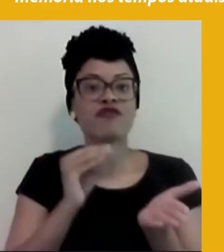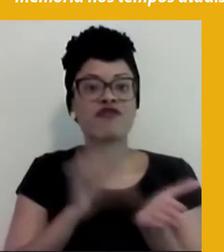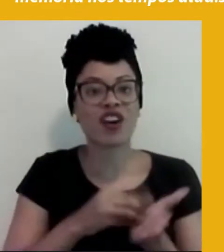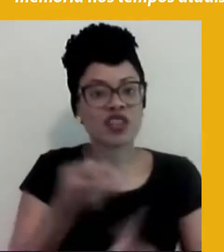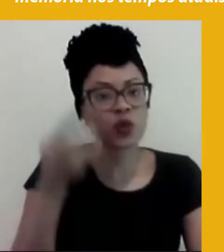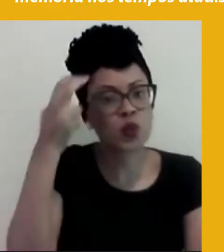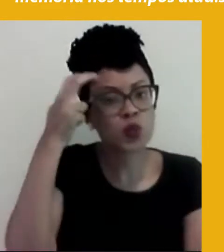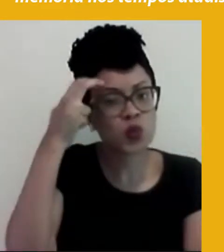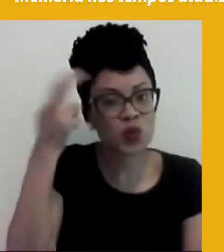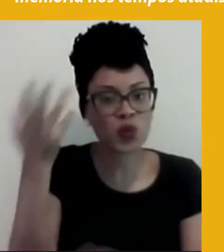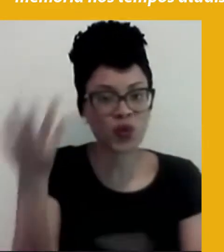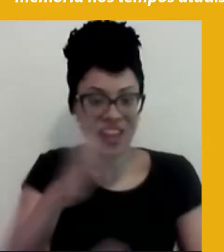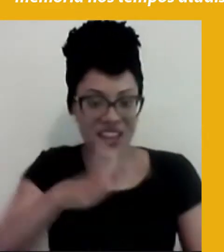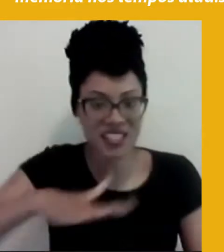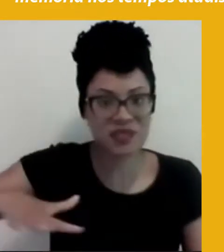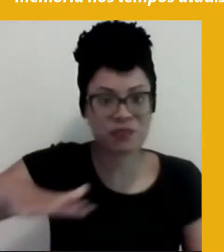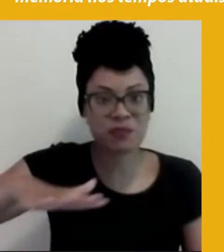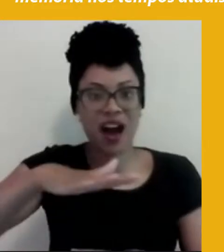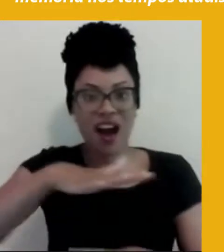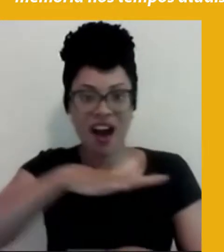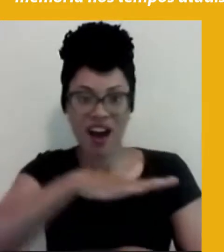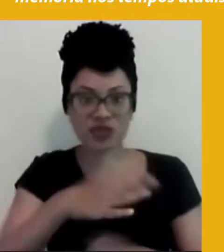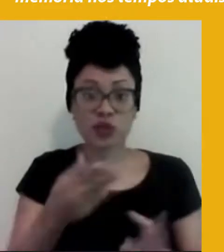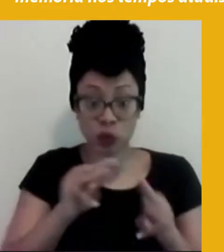gripe espanhola